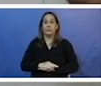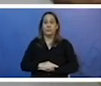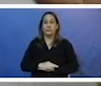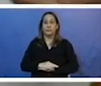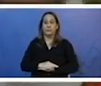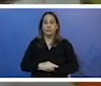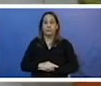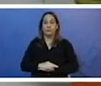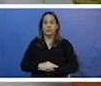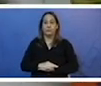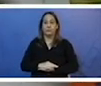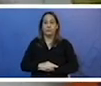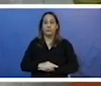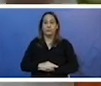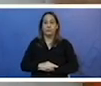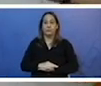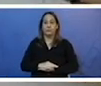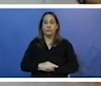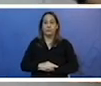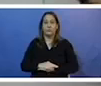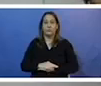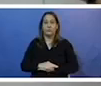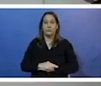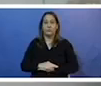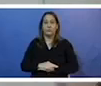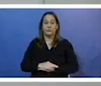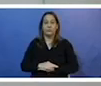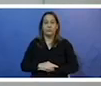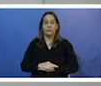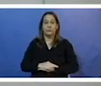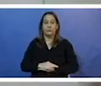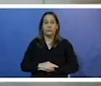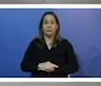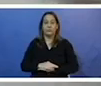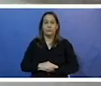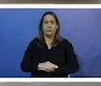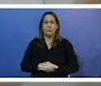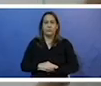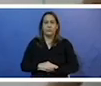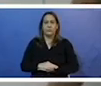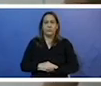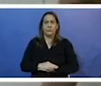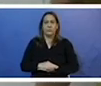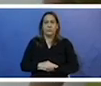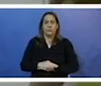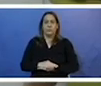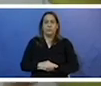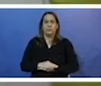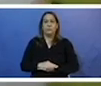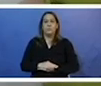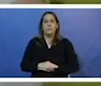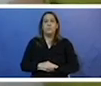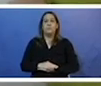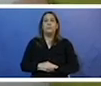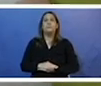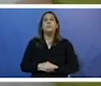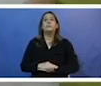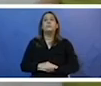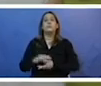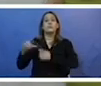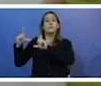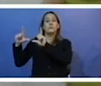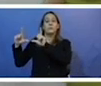Mas não há necessidade de pôr o tio aqui, certo? Vamos para a próxima palavra